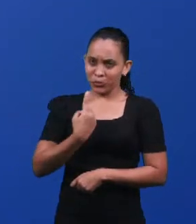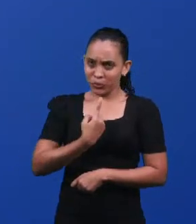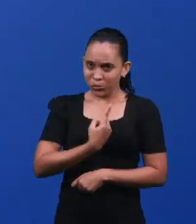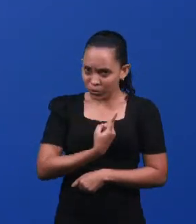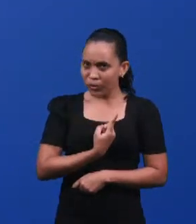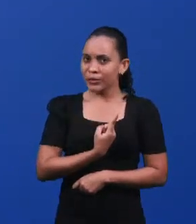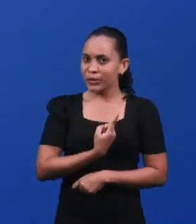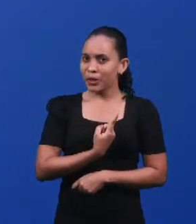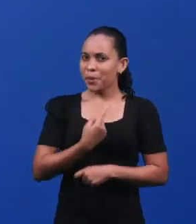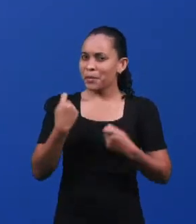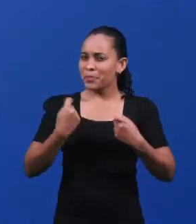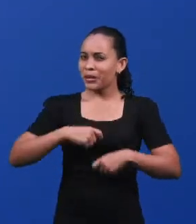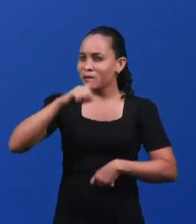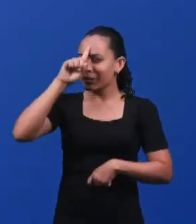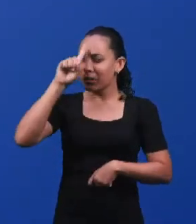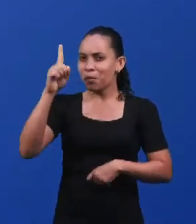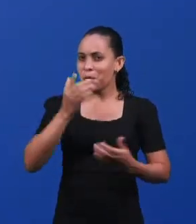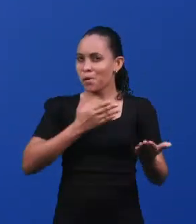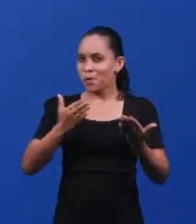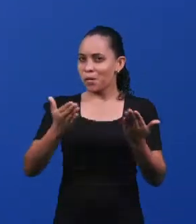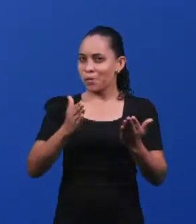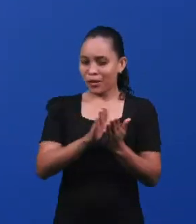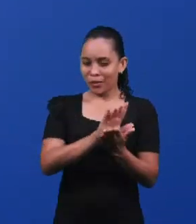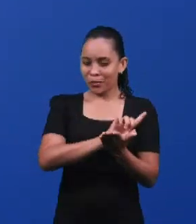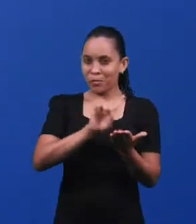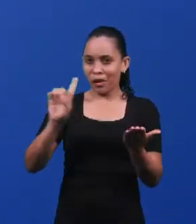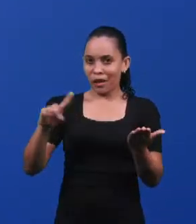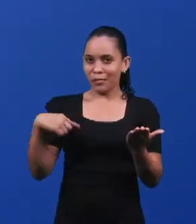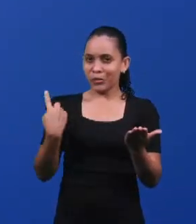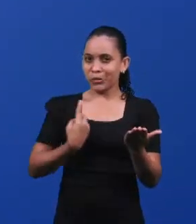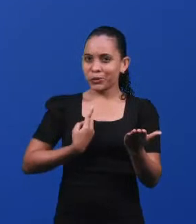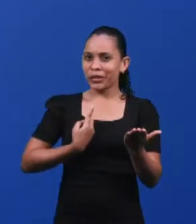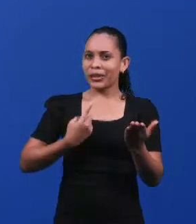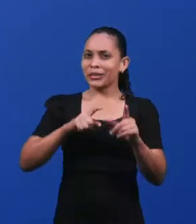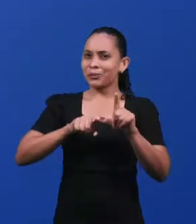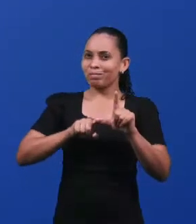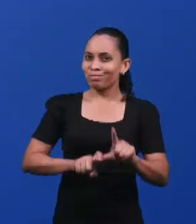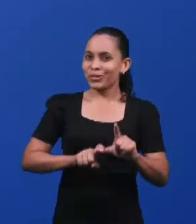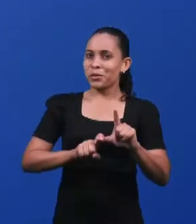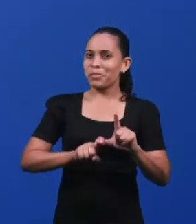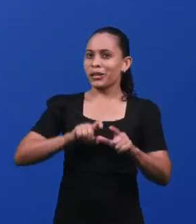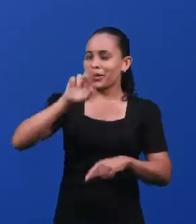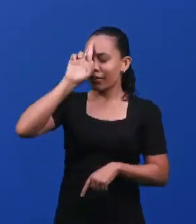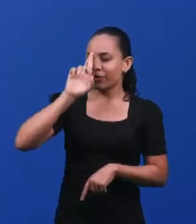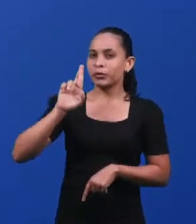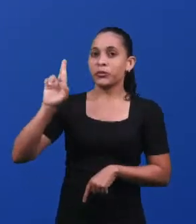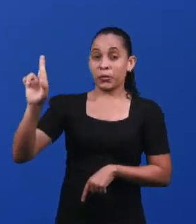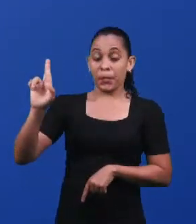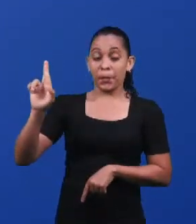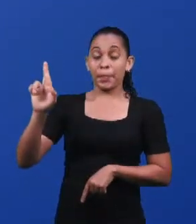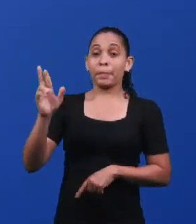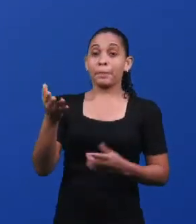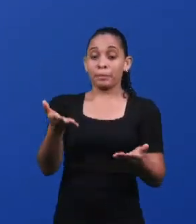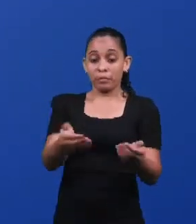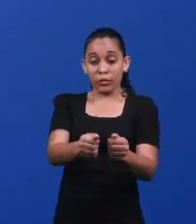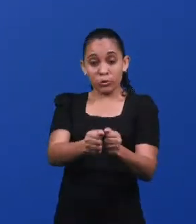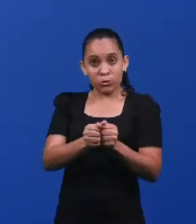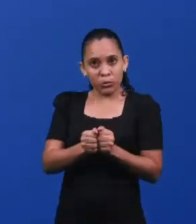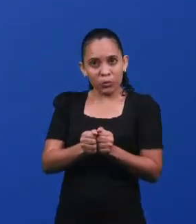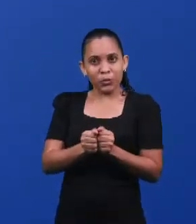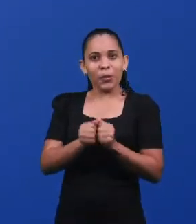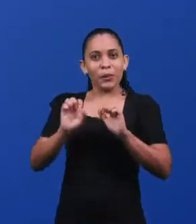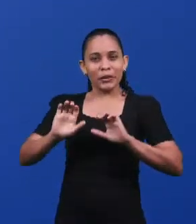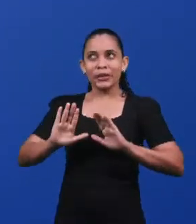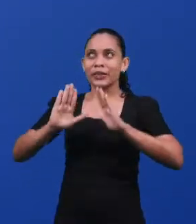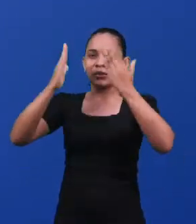cegos, porque o Espírito está convidando a estes, aos necessitados, para participar dessa grande